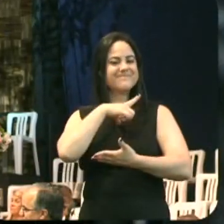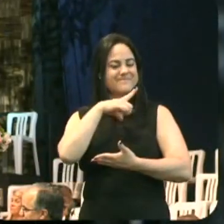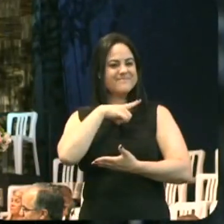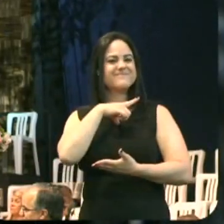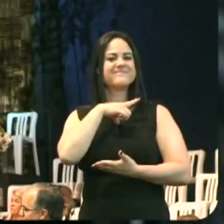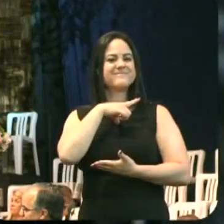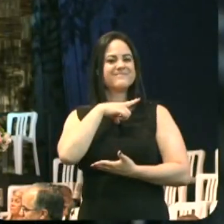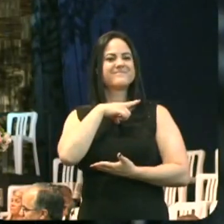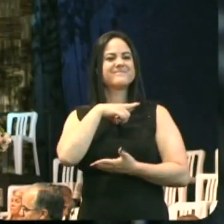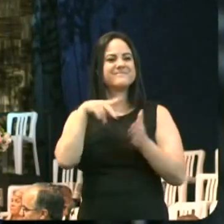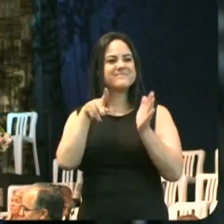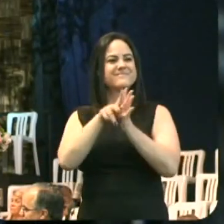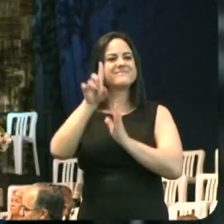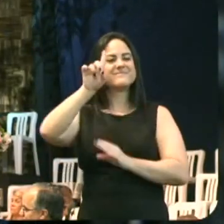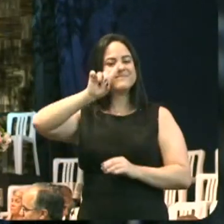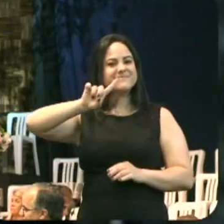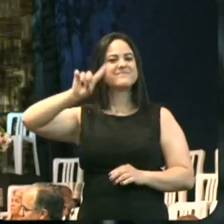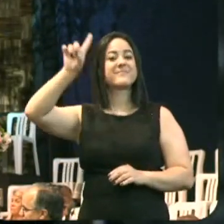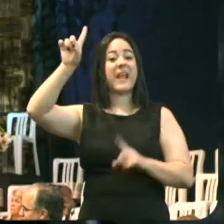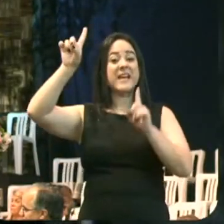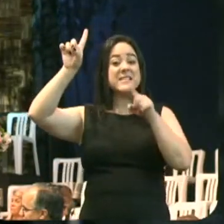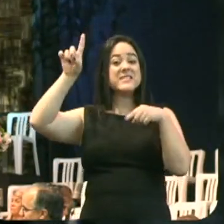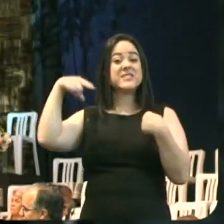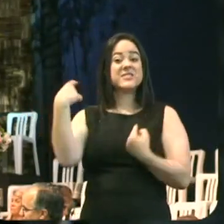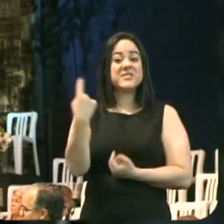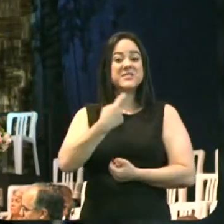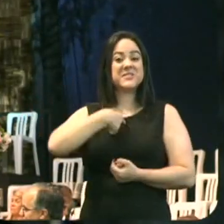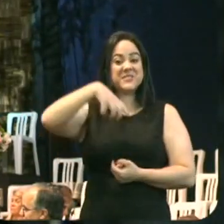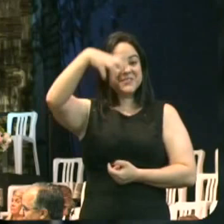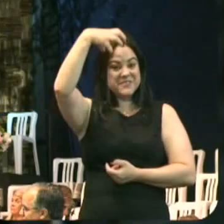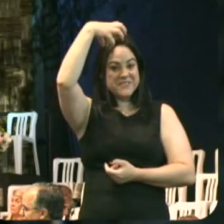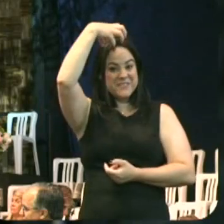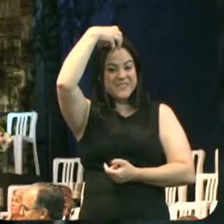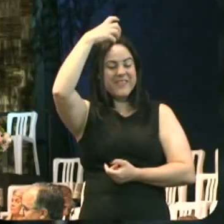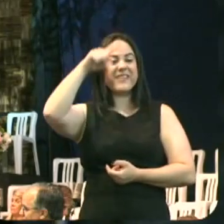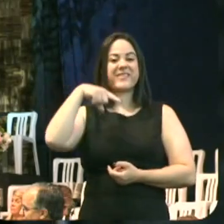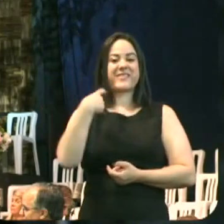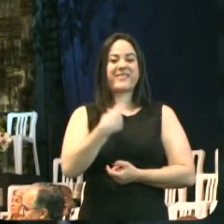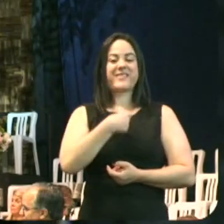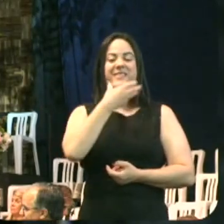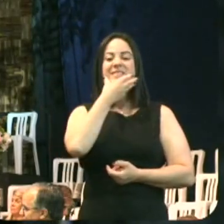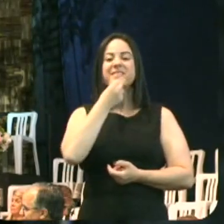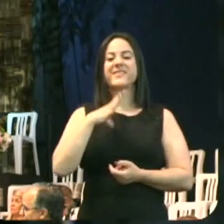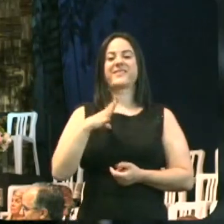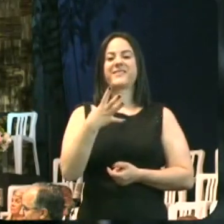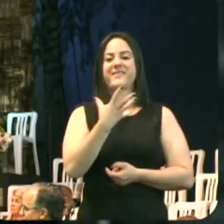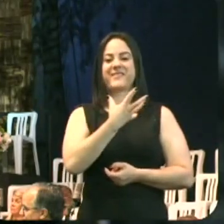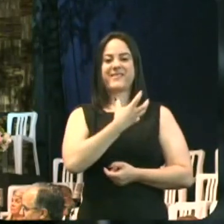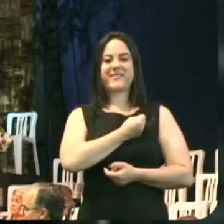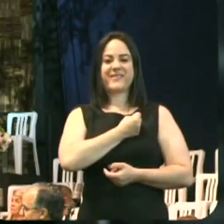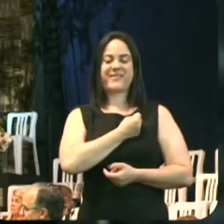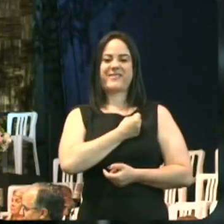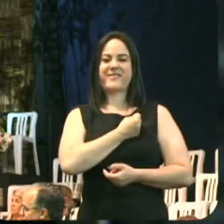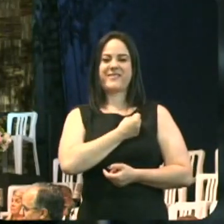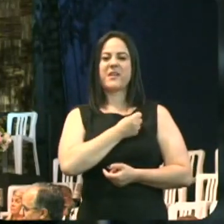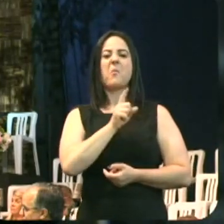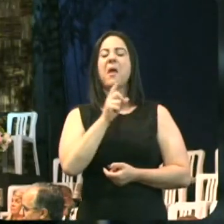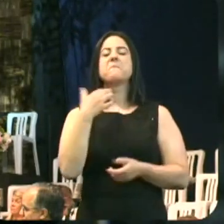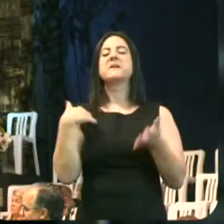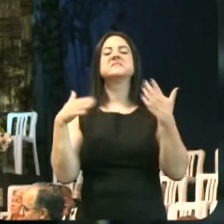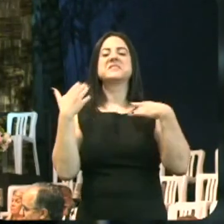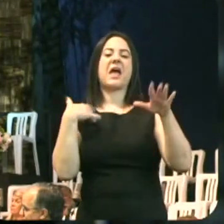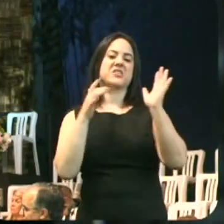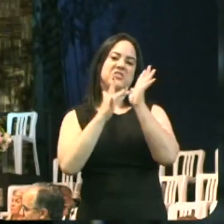Deus, para ser o nosso rei, para ser o nosso salvador. Ele não veio fazer um passeio